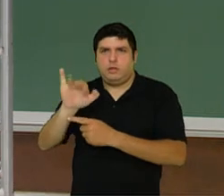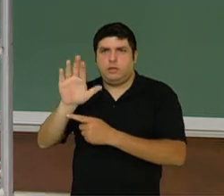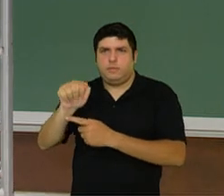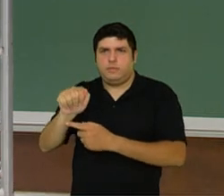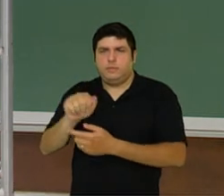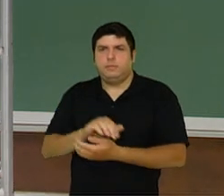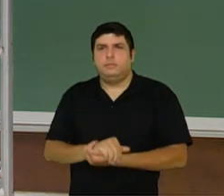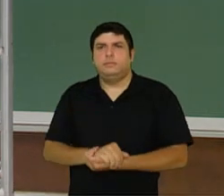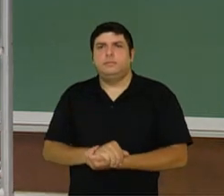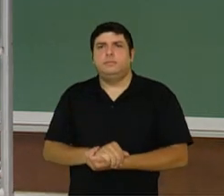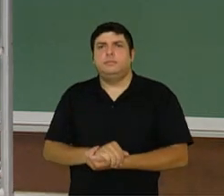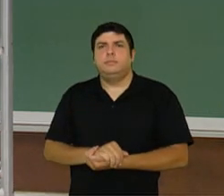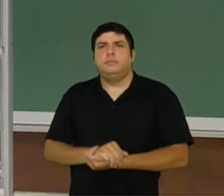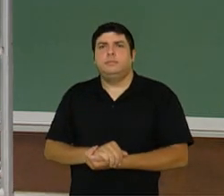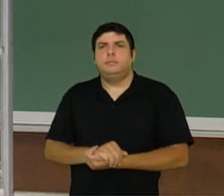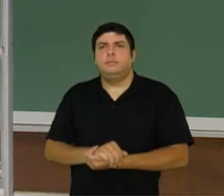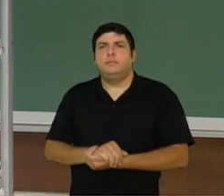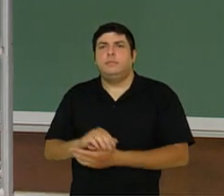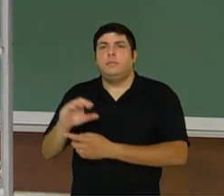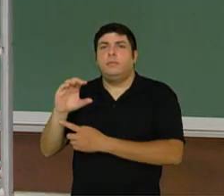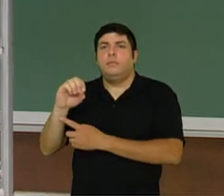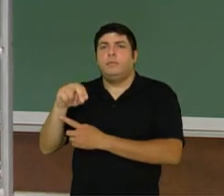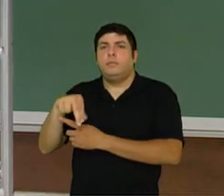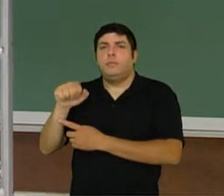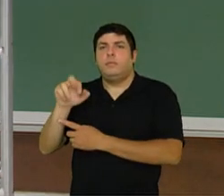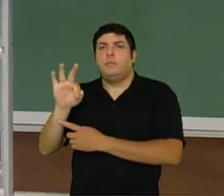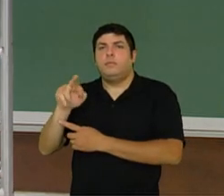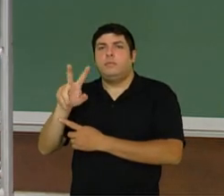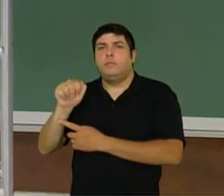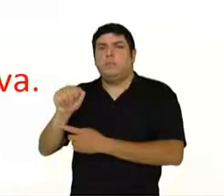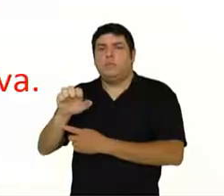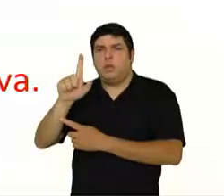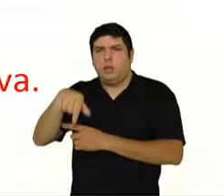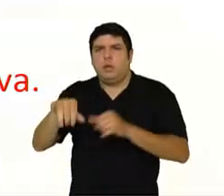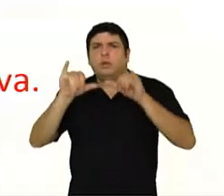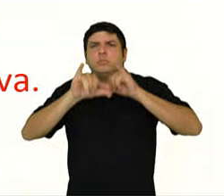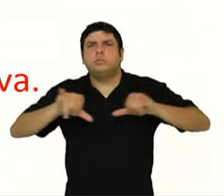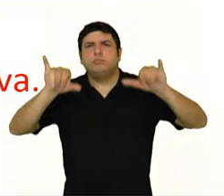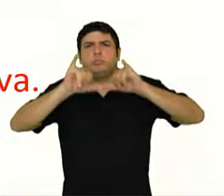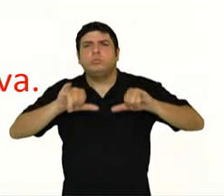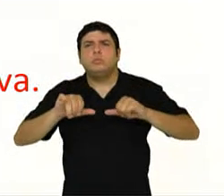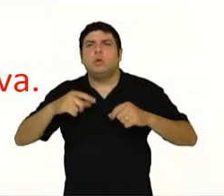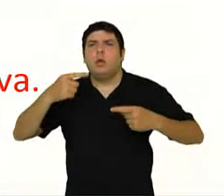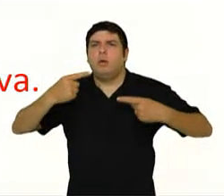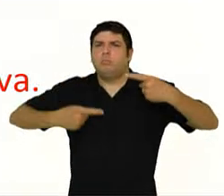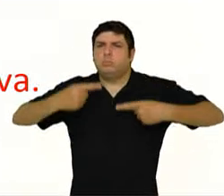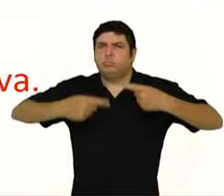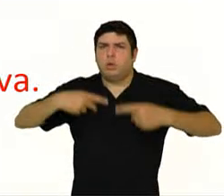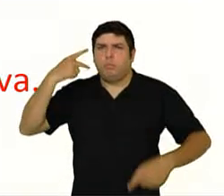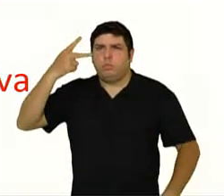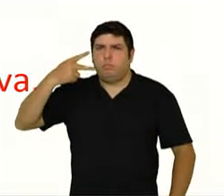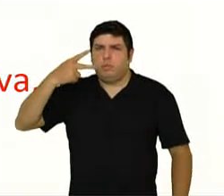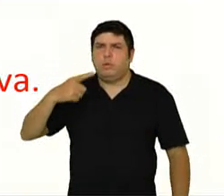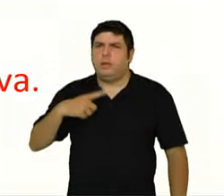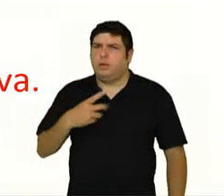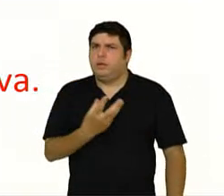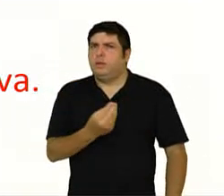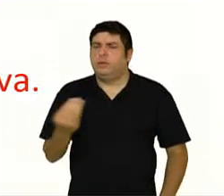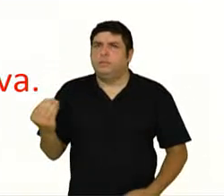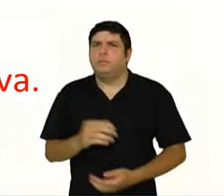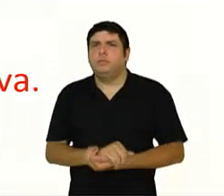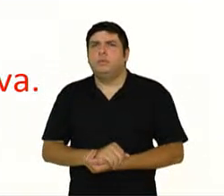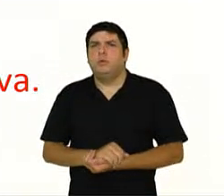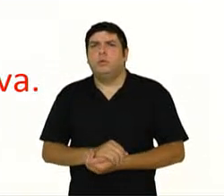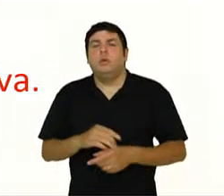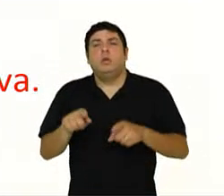tá? A função conativa são as propagandas, os discursos políticos, agora a gente vai ver bastante, né? Os